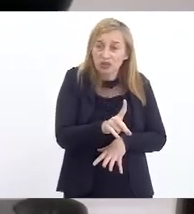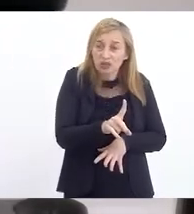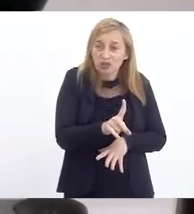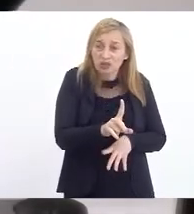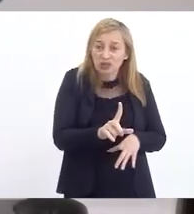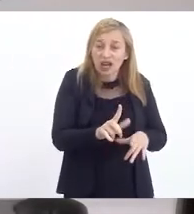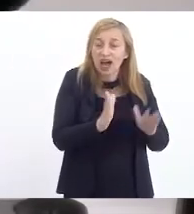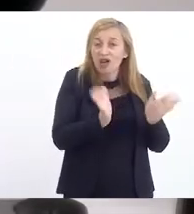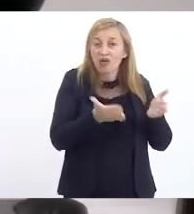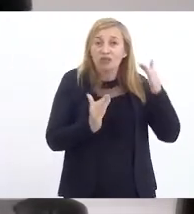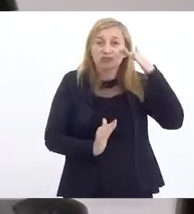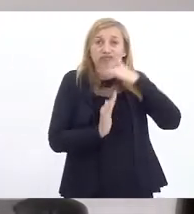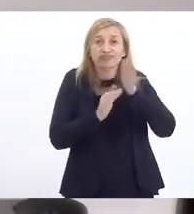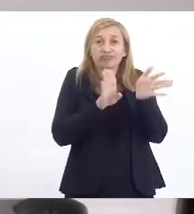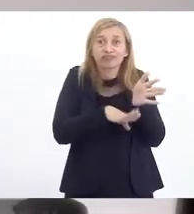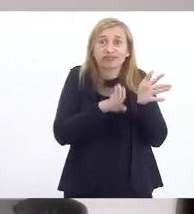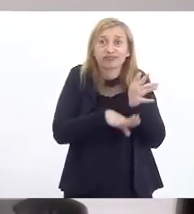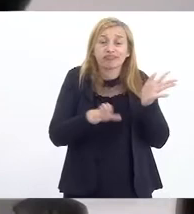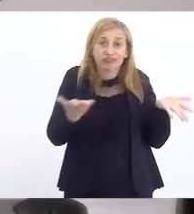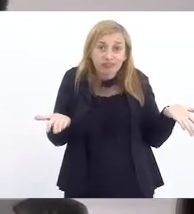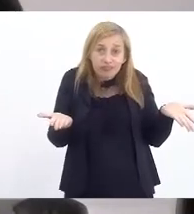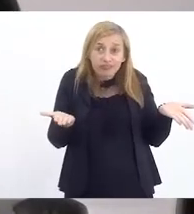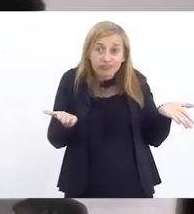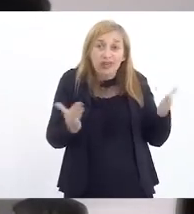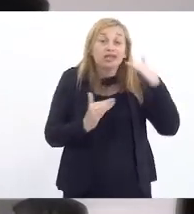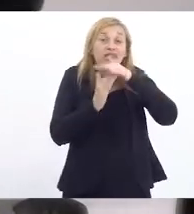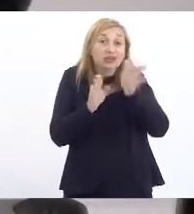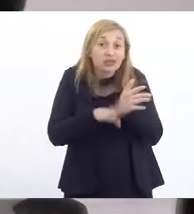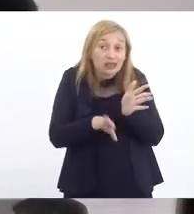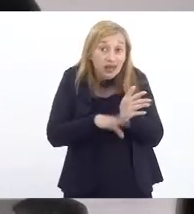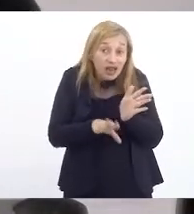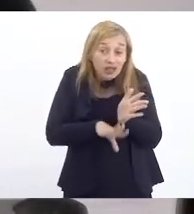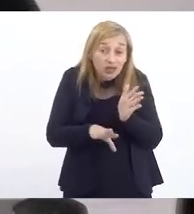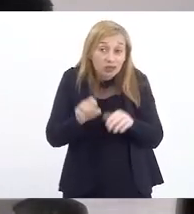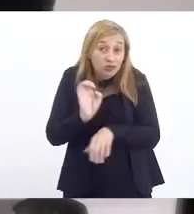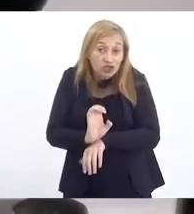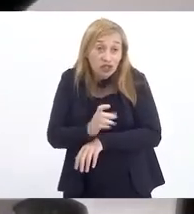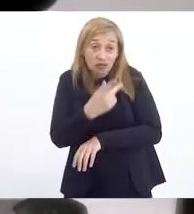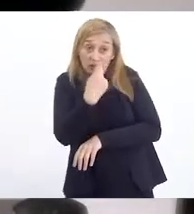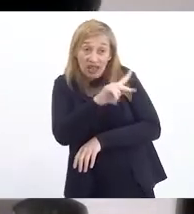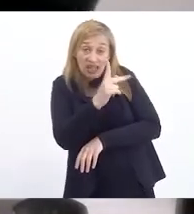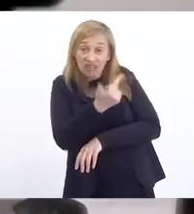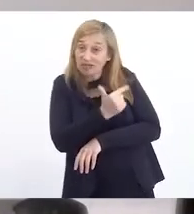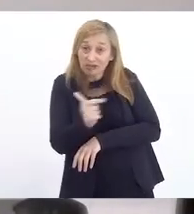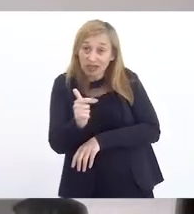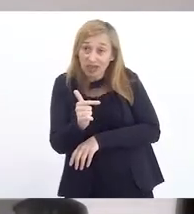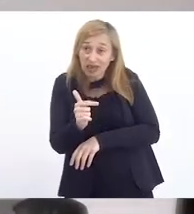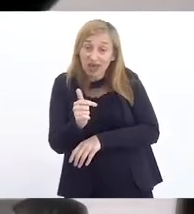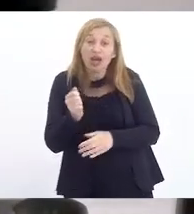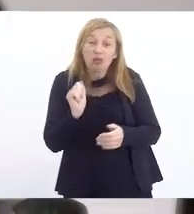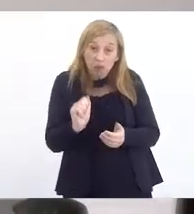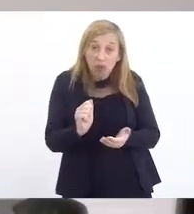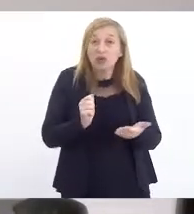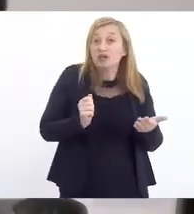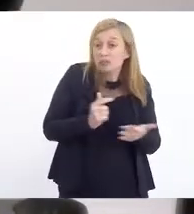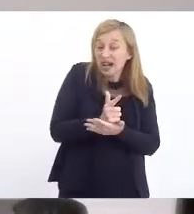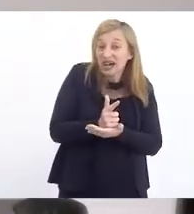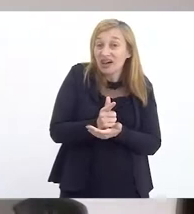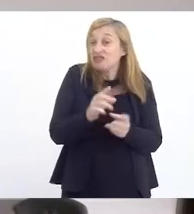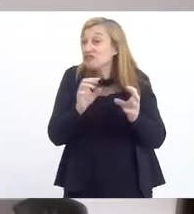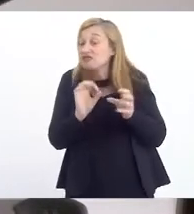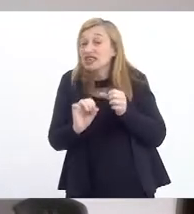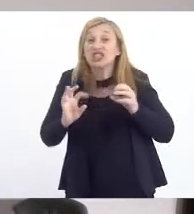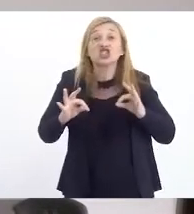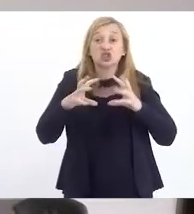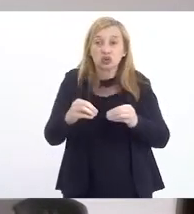teto do gasto, né? Que é teto de gasto para os estados, para eles mesmo não vale, pode pagar precatório, pode fazer já.